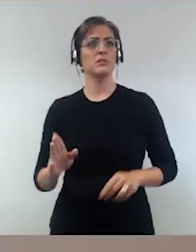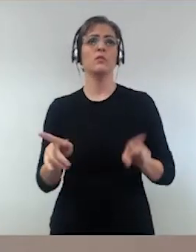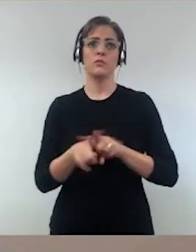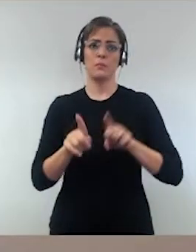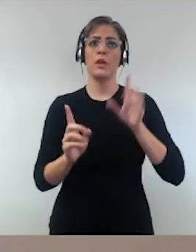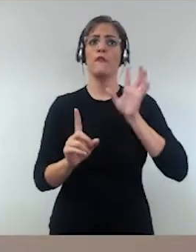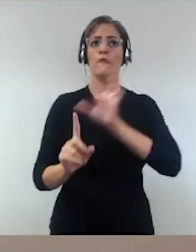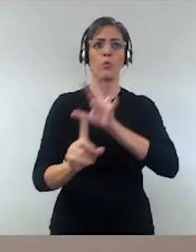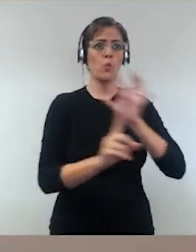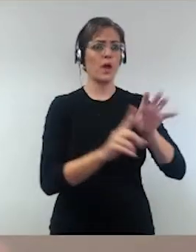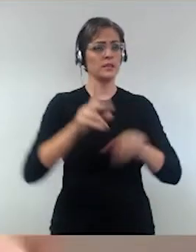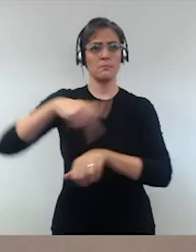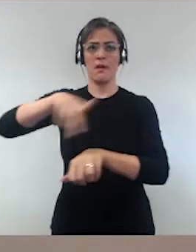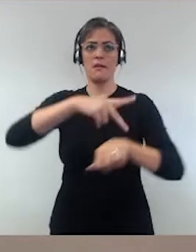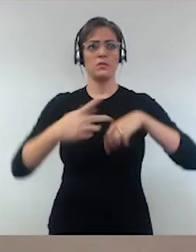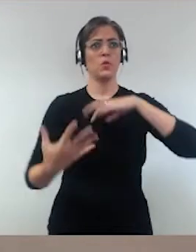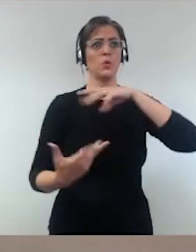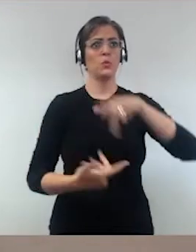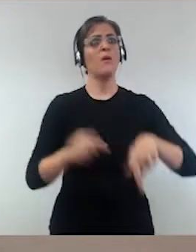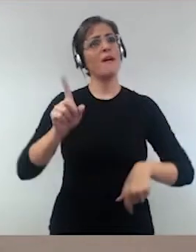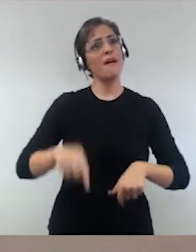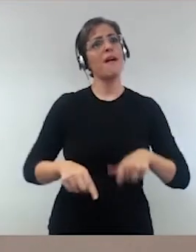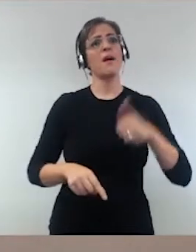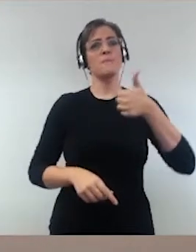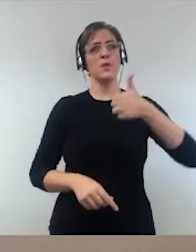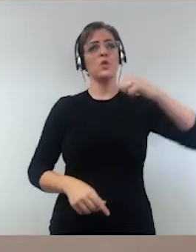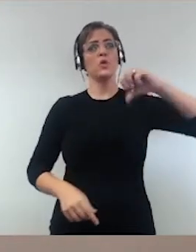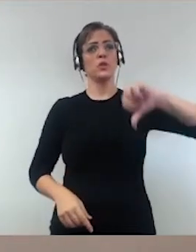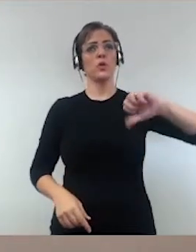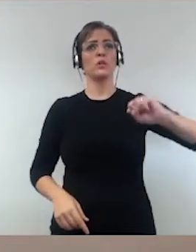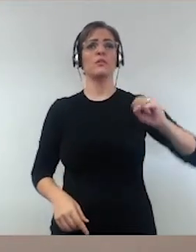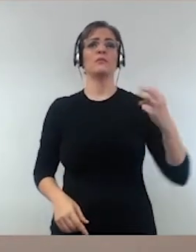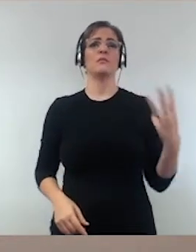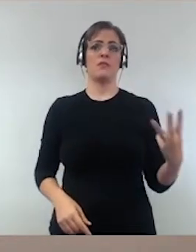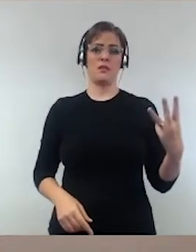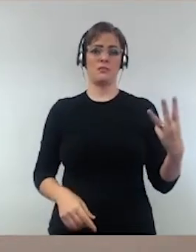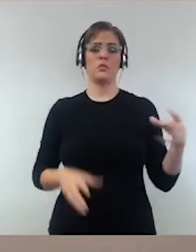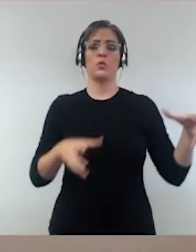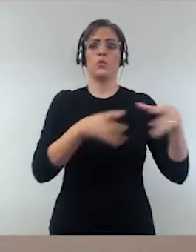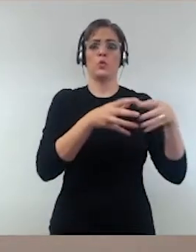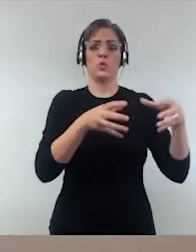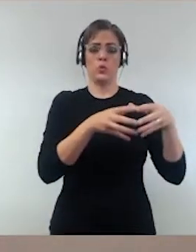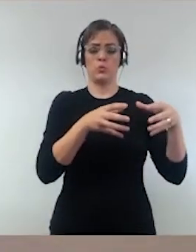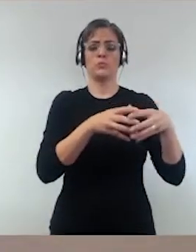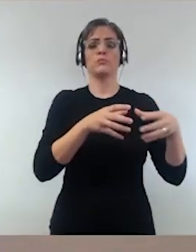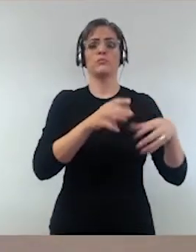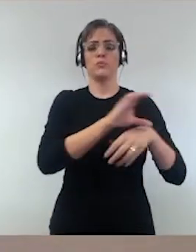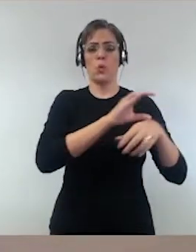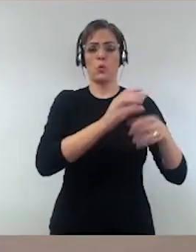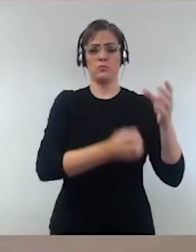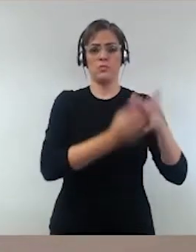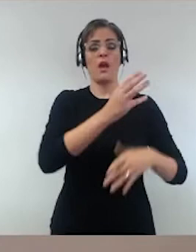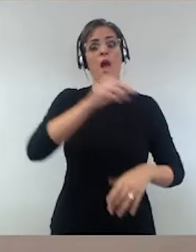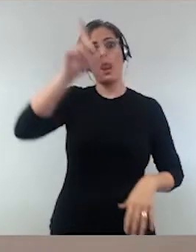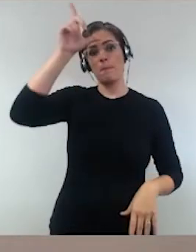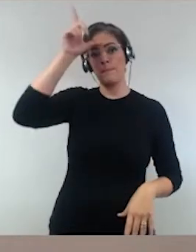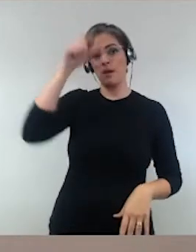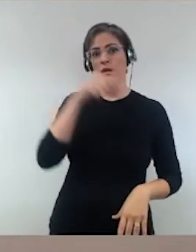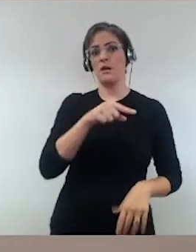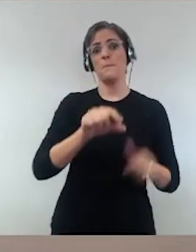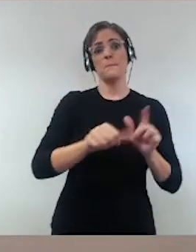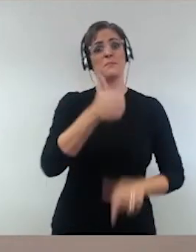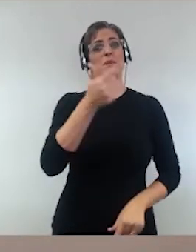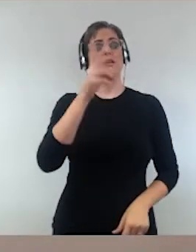mundo, foi a decisão de 1983 da Corte Constitucional Alemã, que declarou pela primeira vez